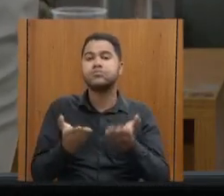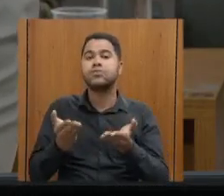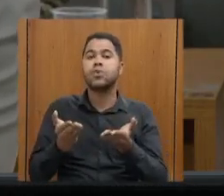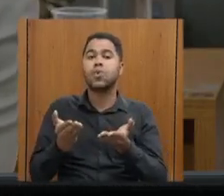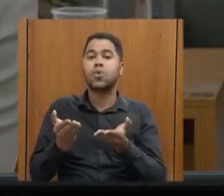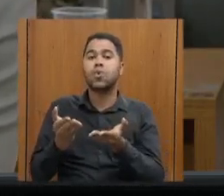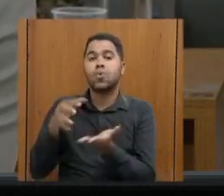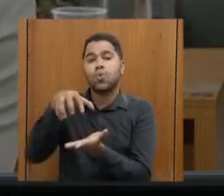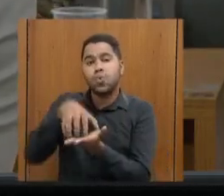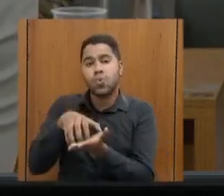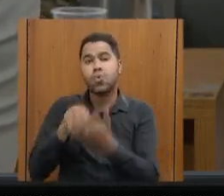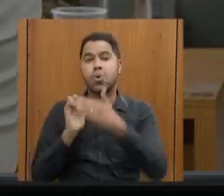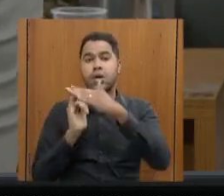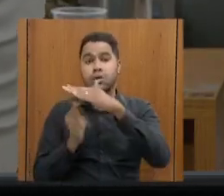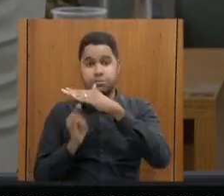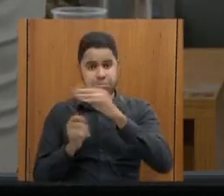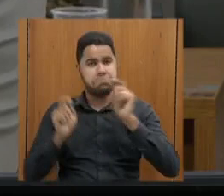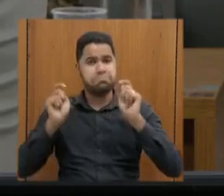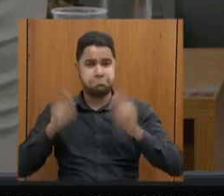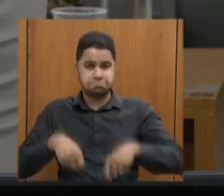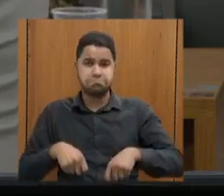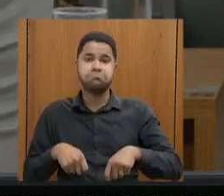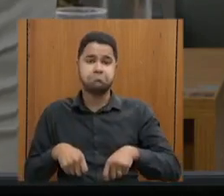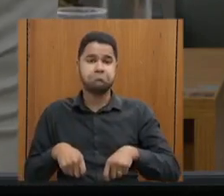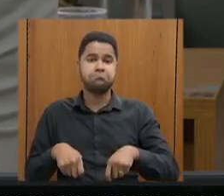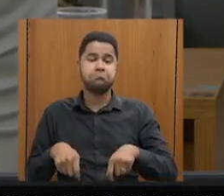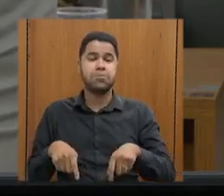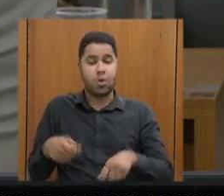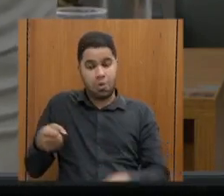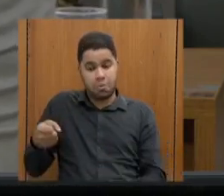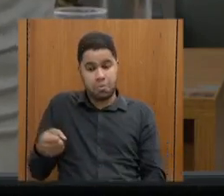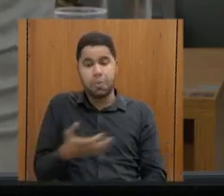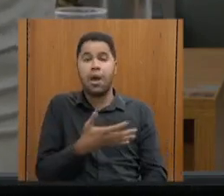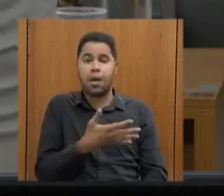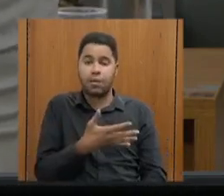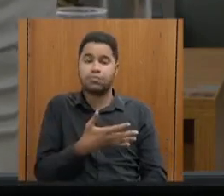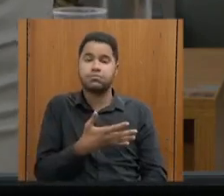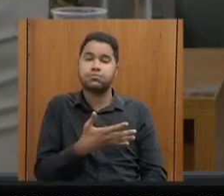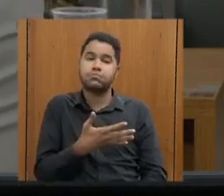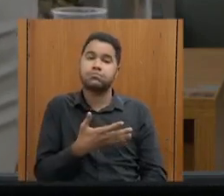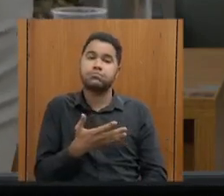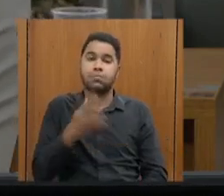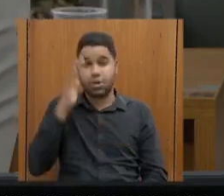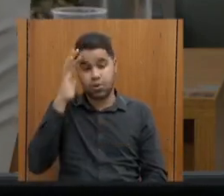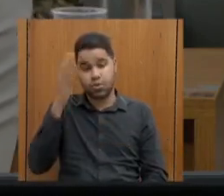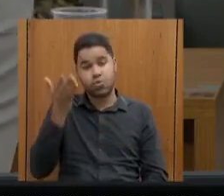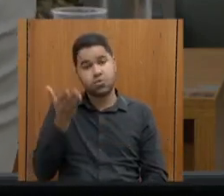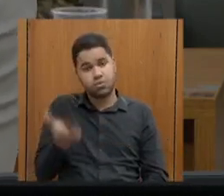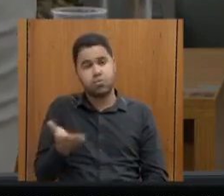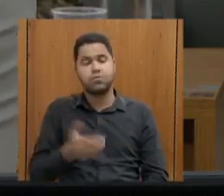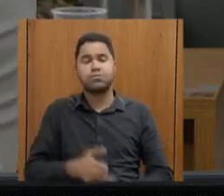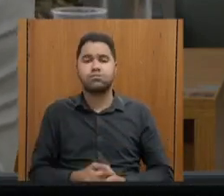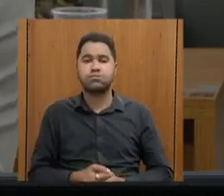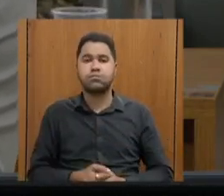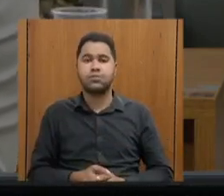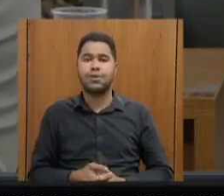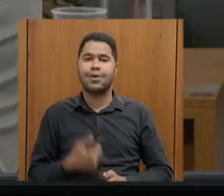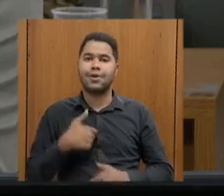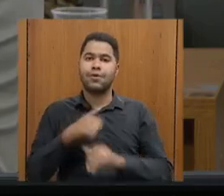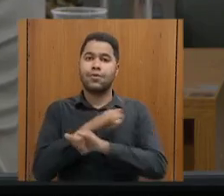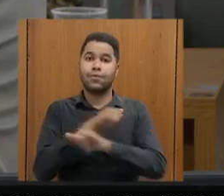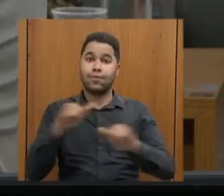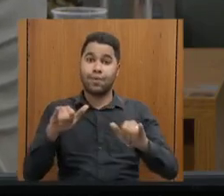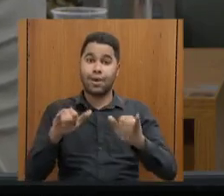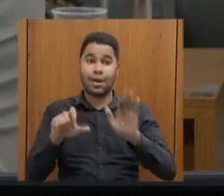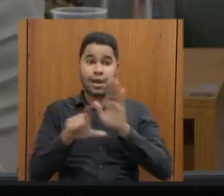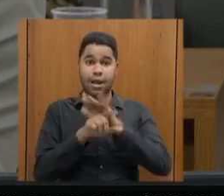Startup altamente capacitado altamente inovador para soluções como essas então eu falo que